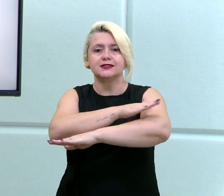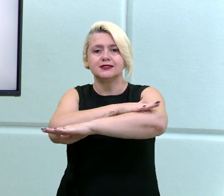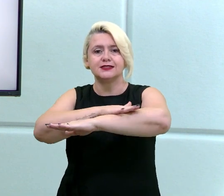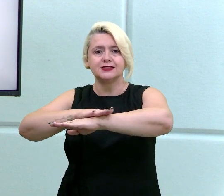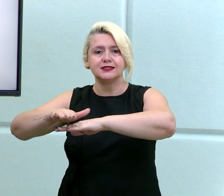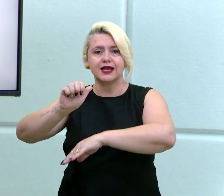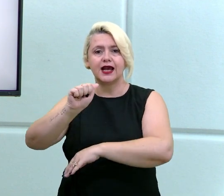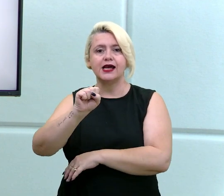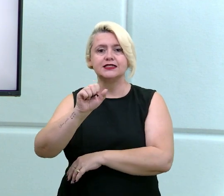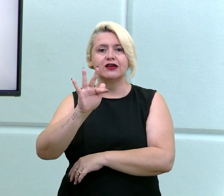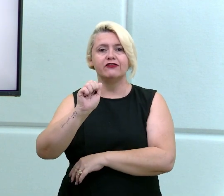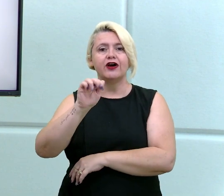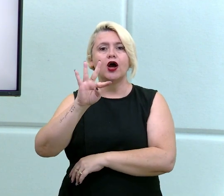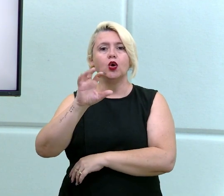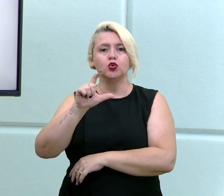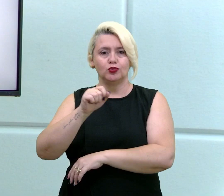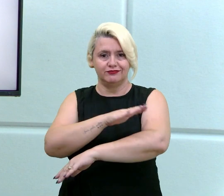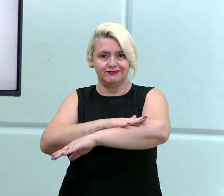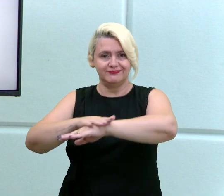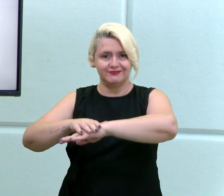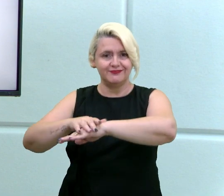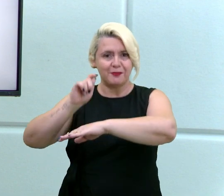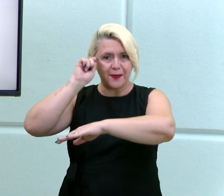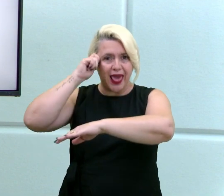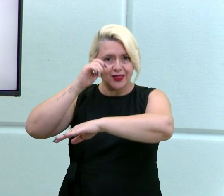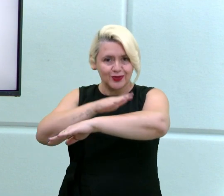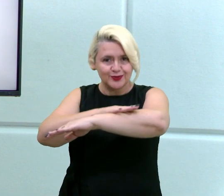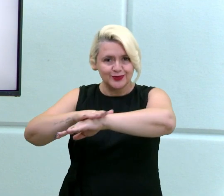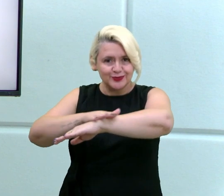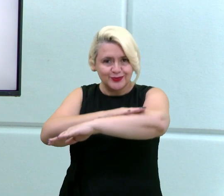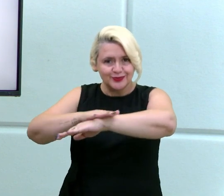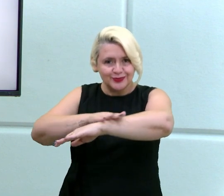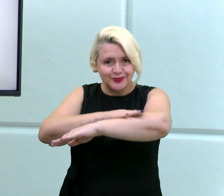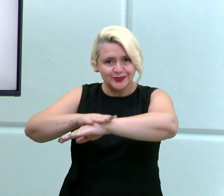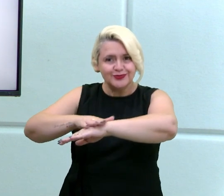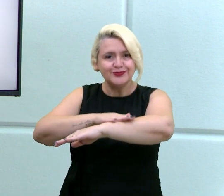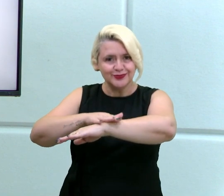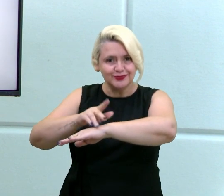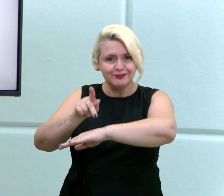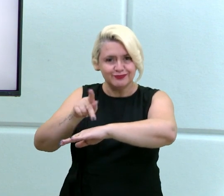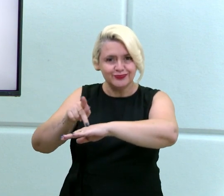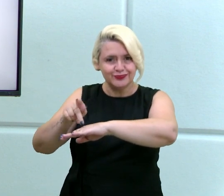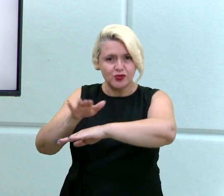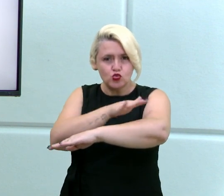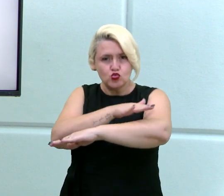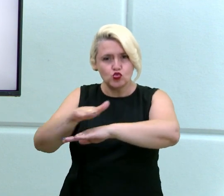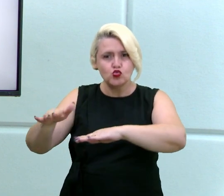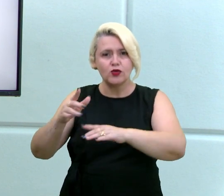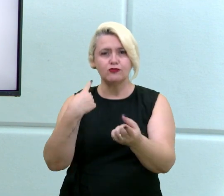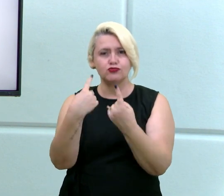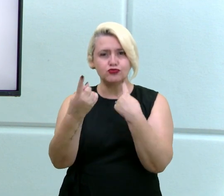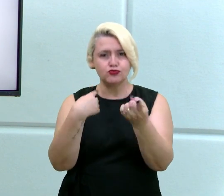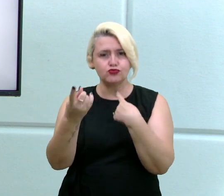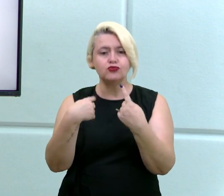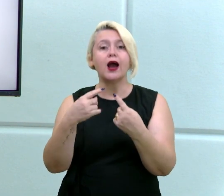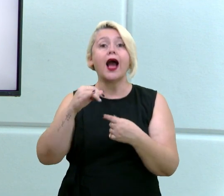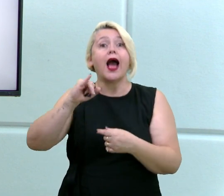de tecnologia é muito favorável para reaproveitar aquilo que já está lá, já foi